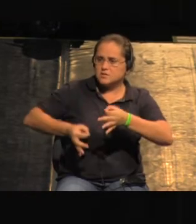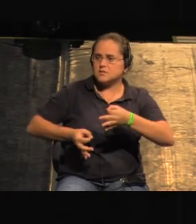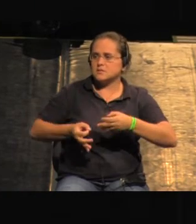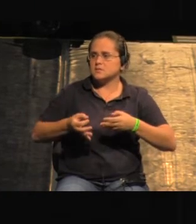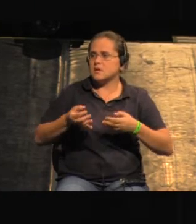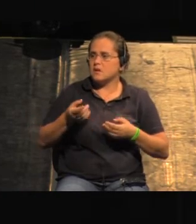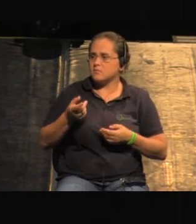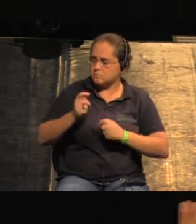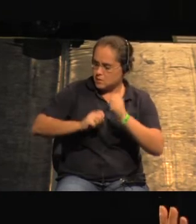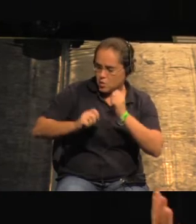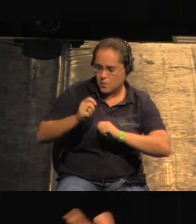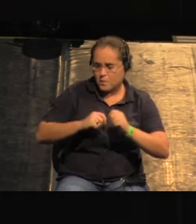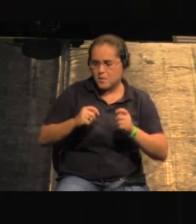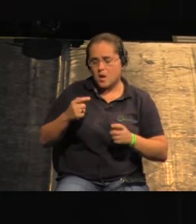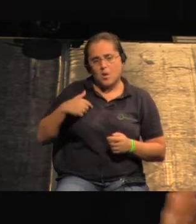justiça